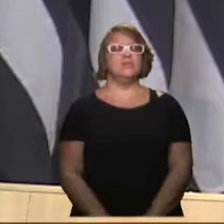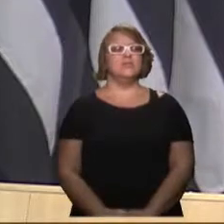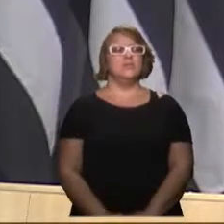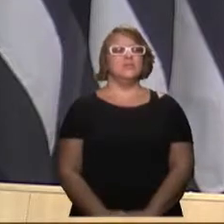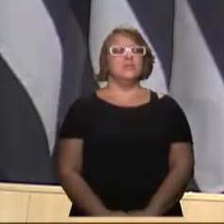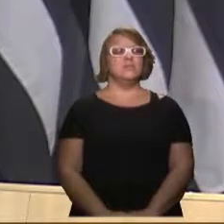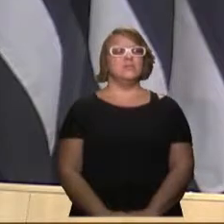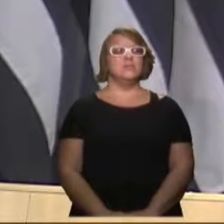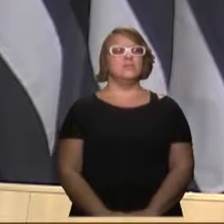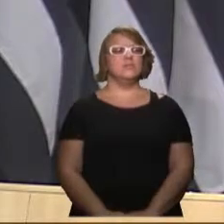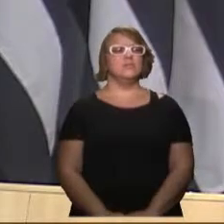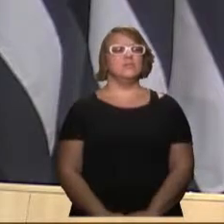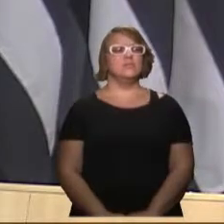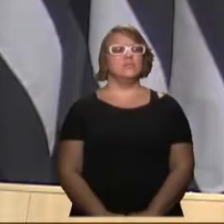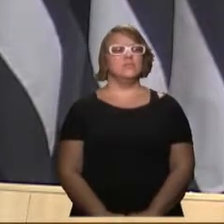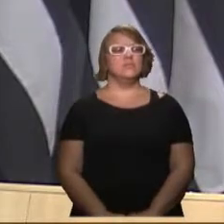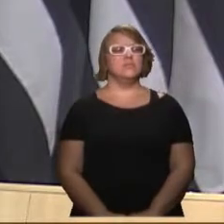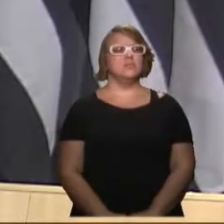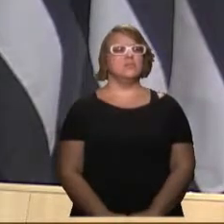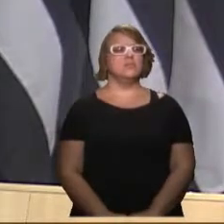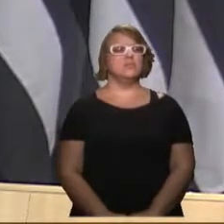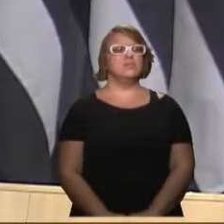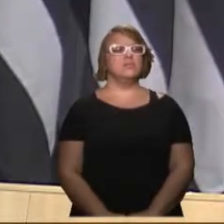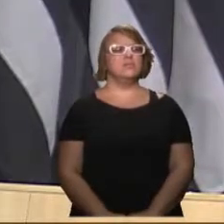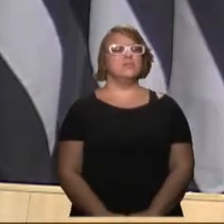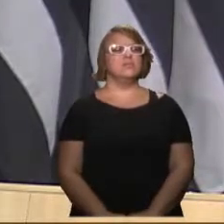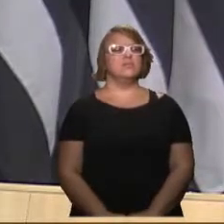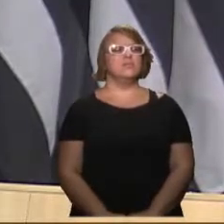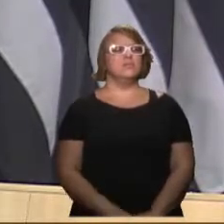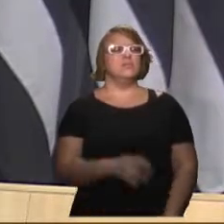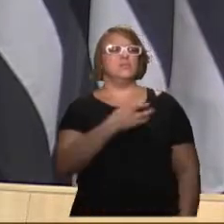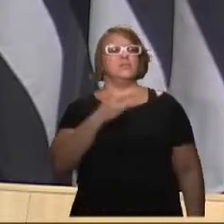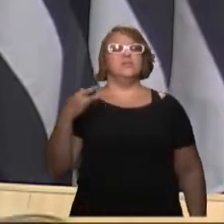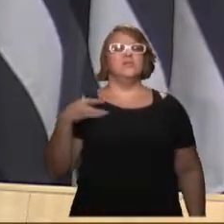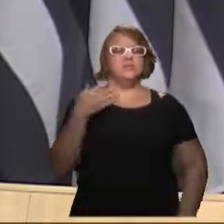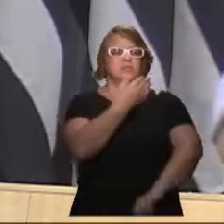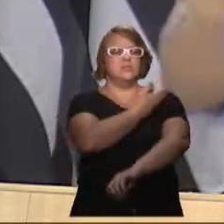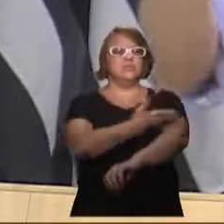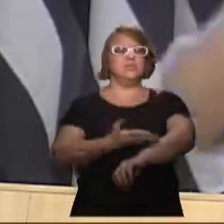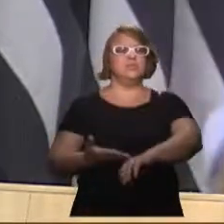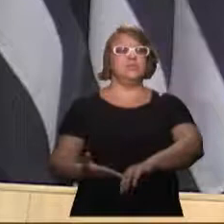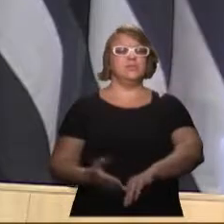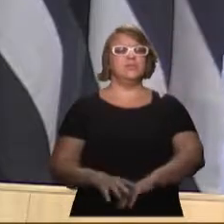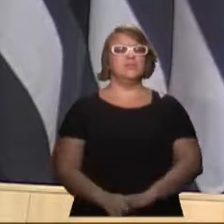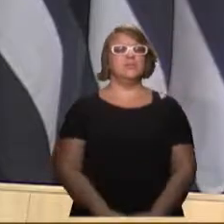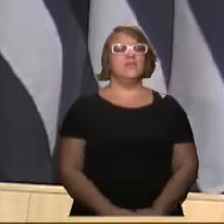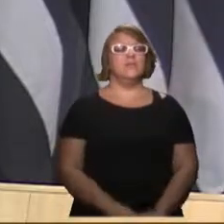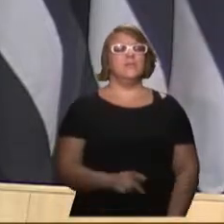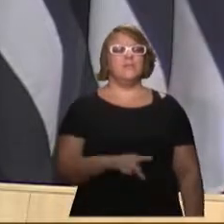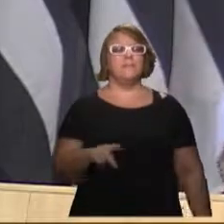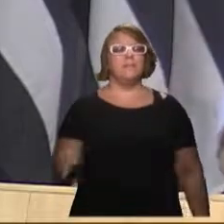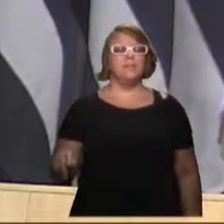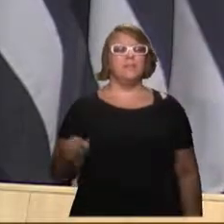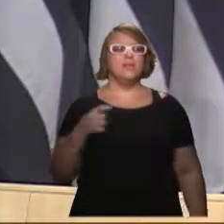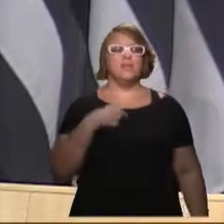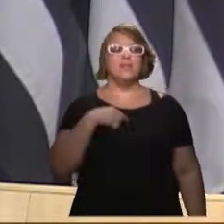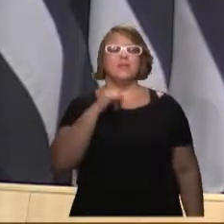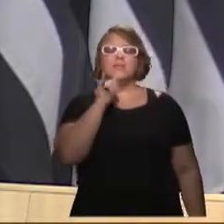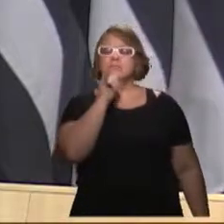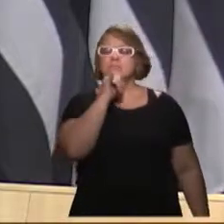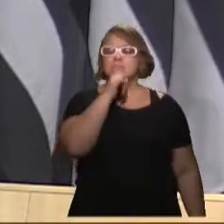Previdência às custas da saúde, às custas da educação. Então, presidente, eu fico